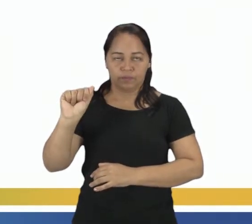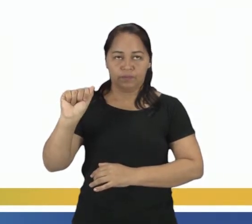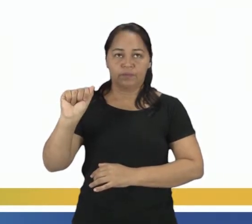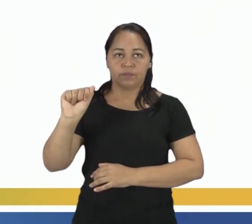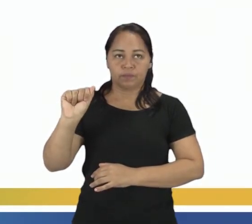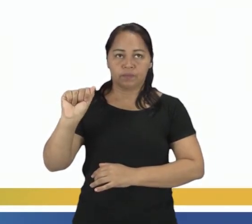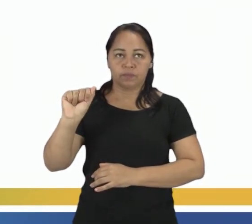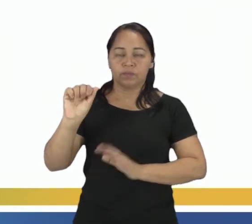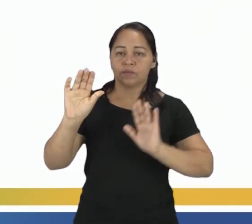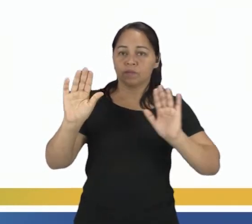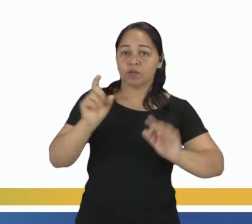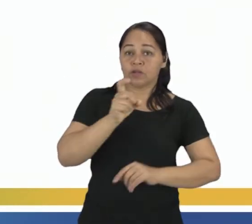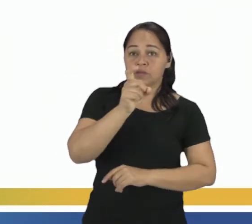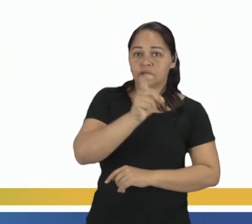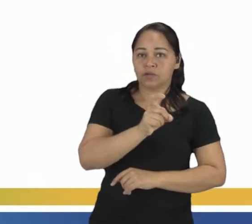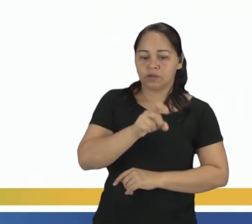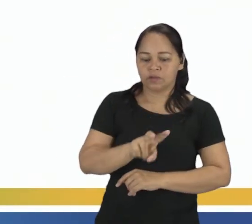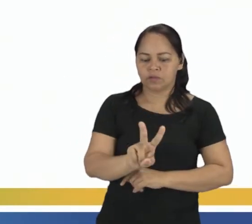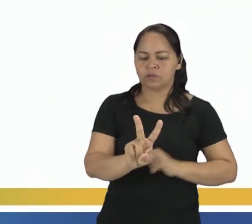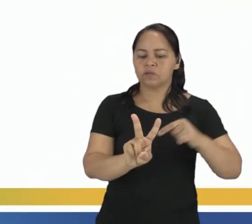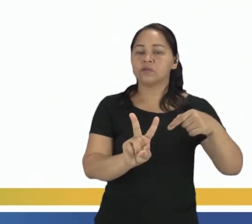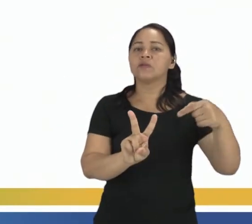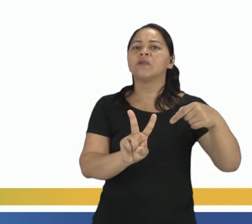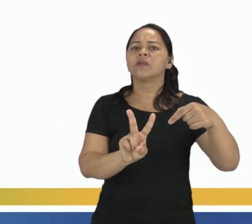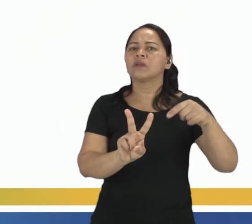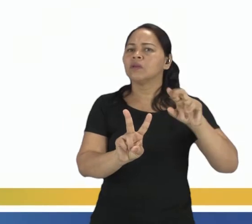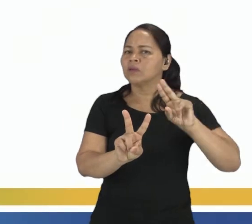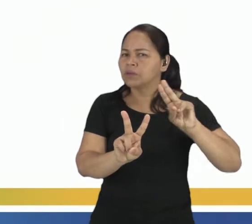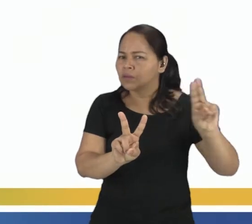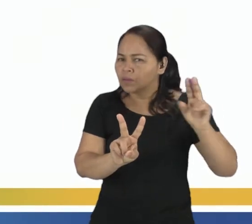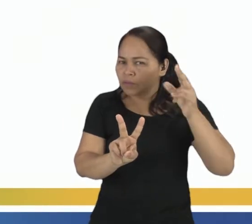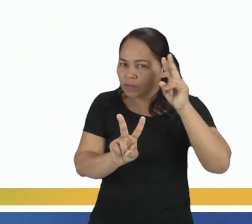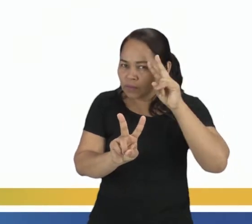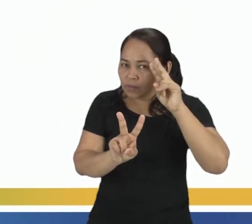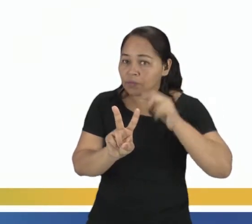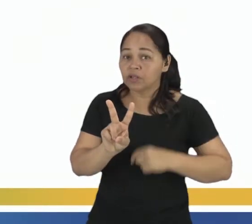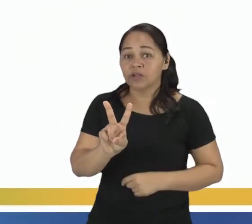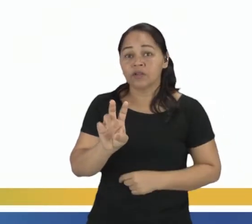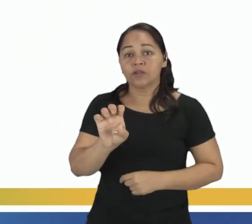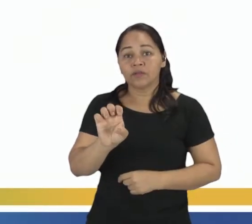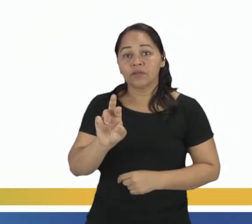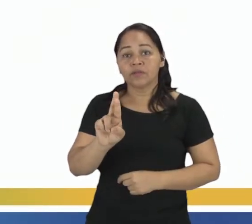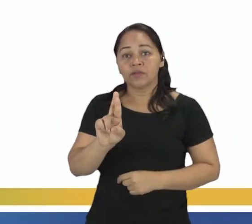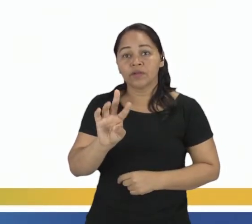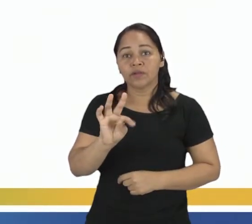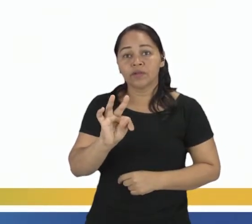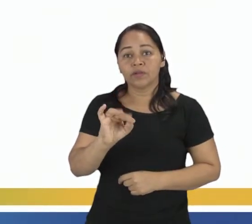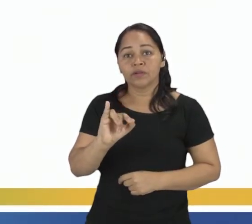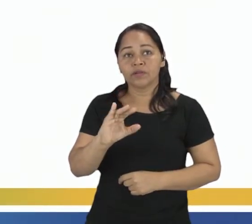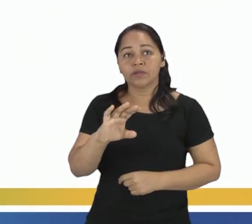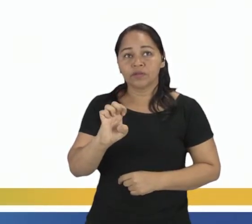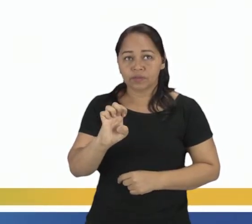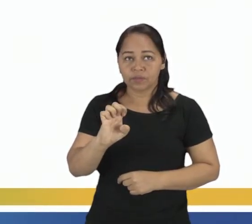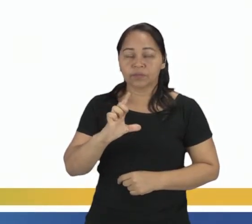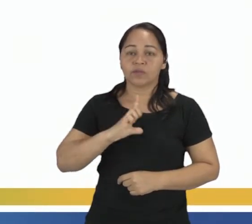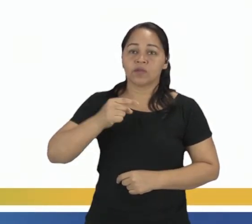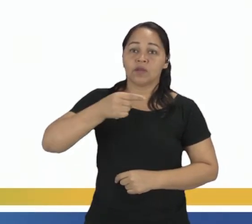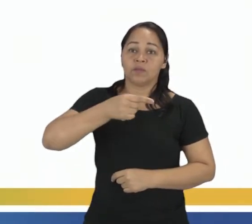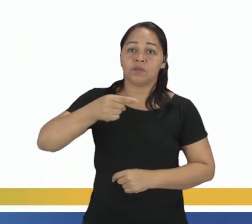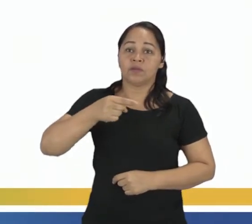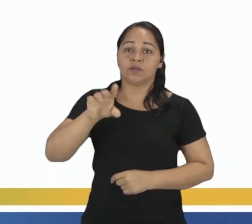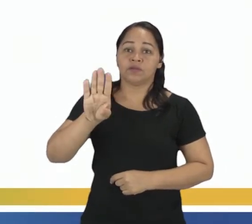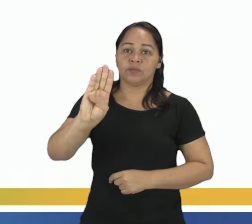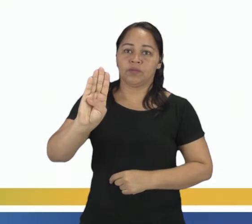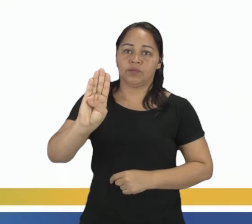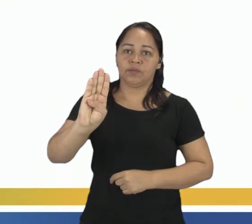vértice. O x do vértice é descoberto pela relação menos b dividido por